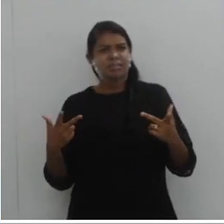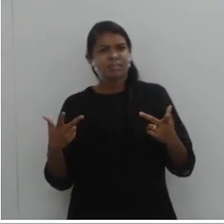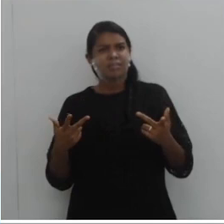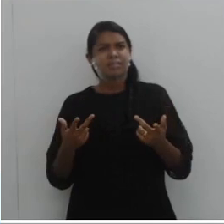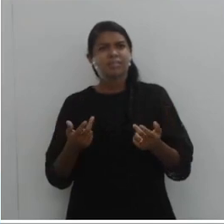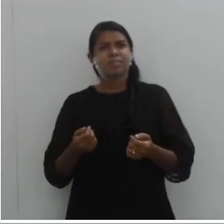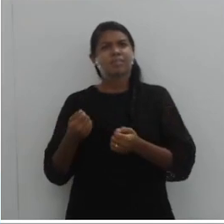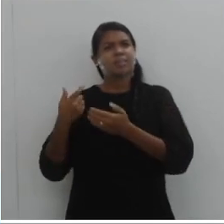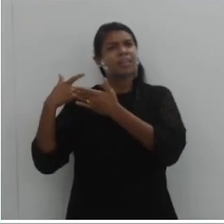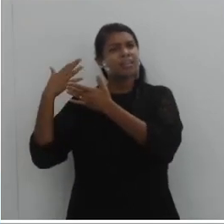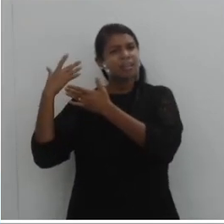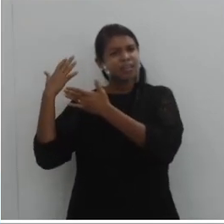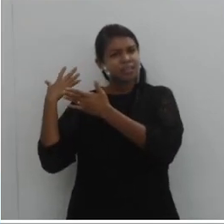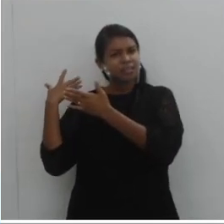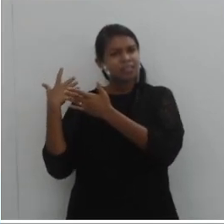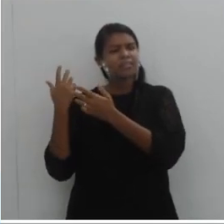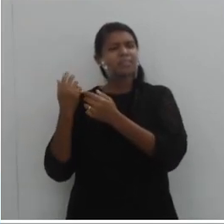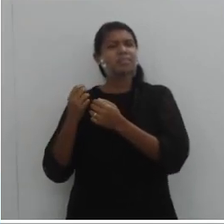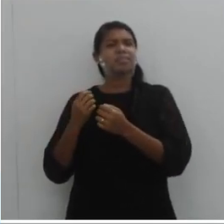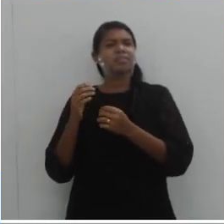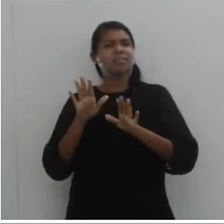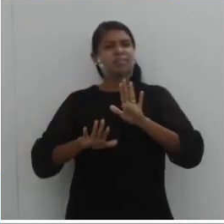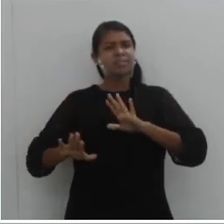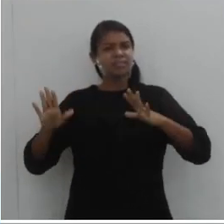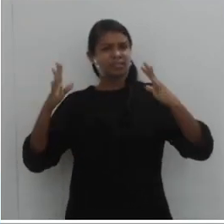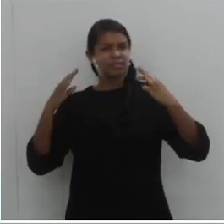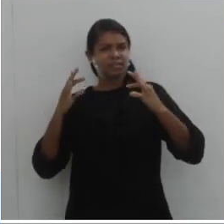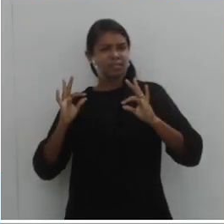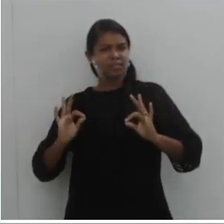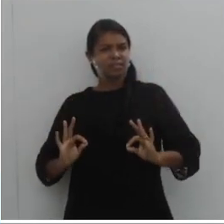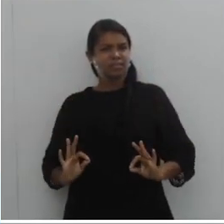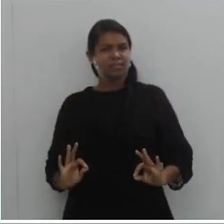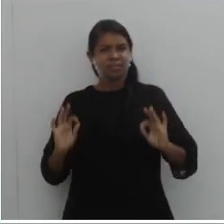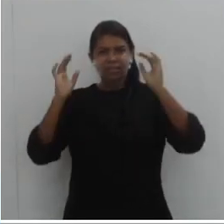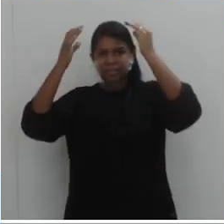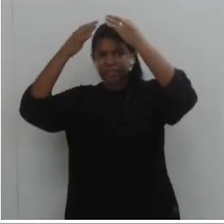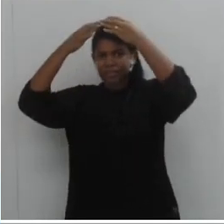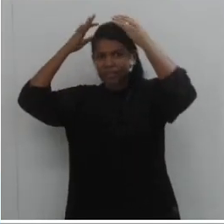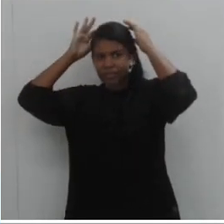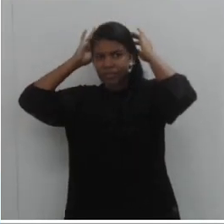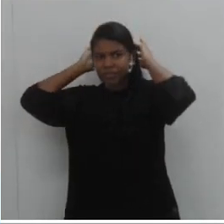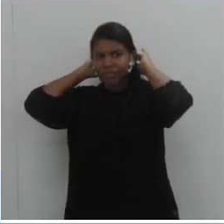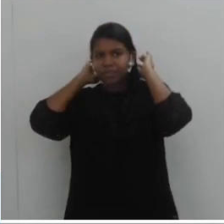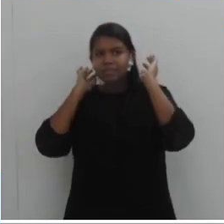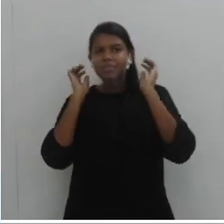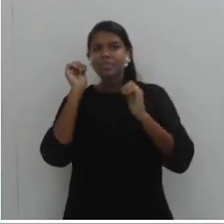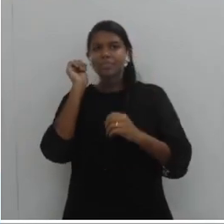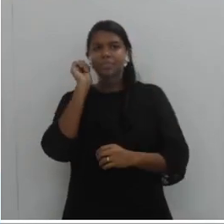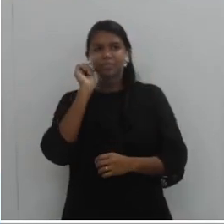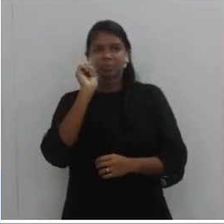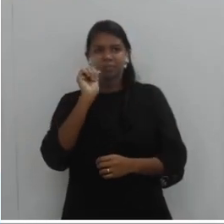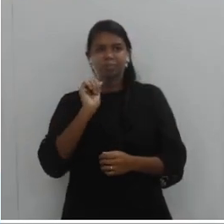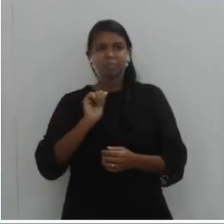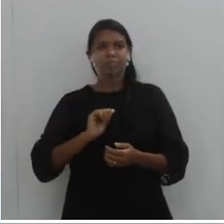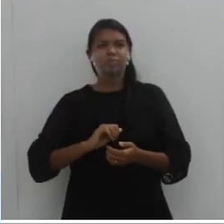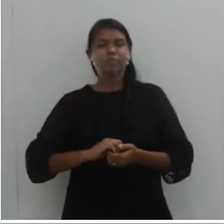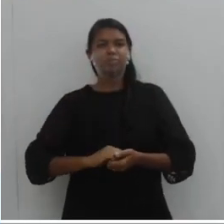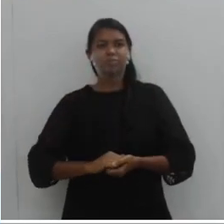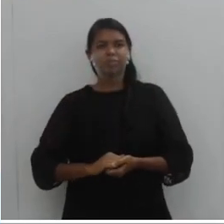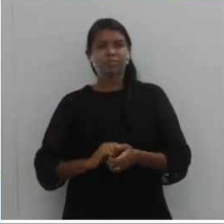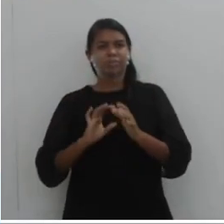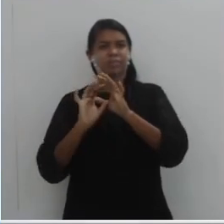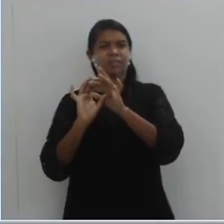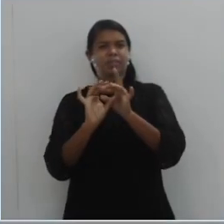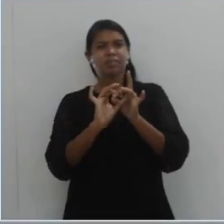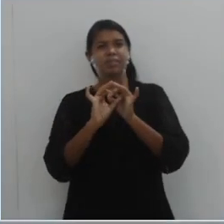situações da época, tá bom? E essa conjunto as mulheres sempre elas estão unidas